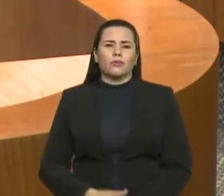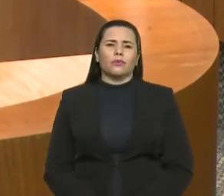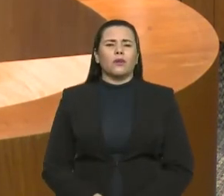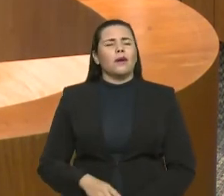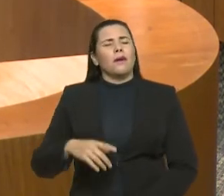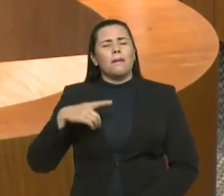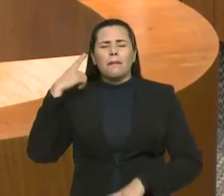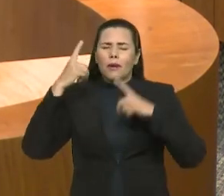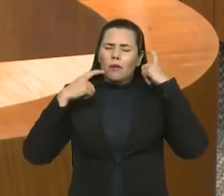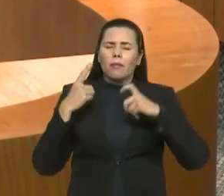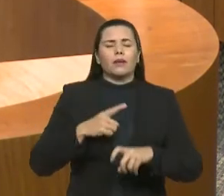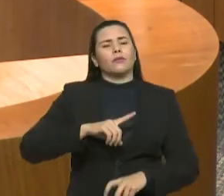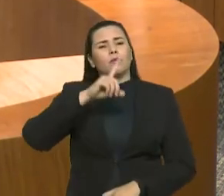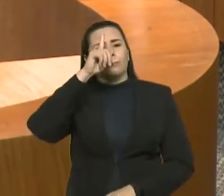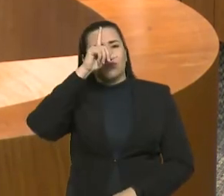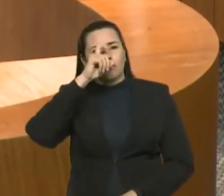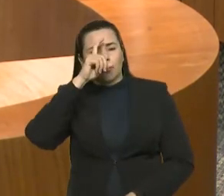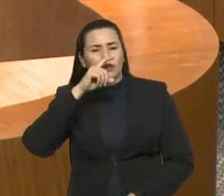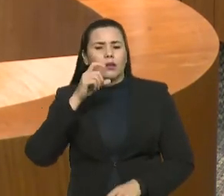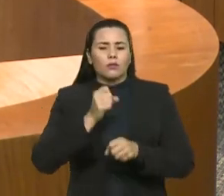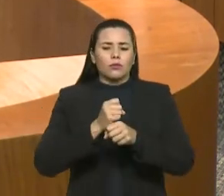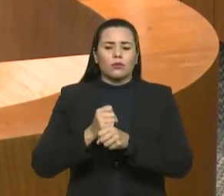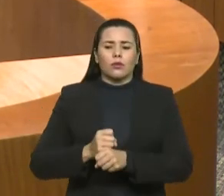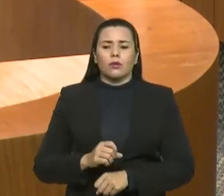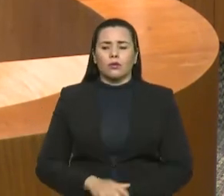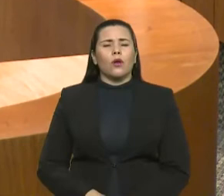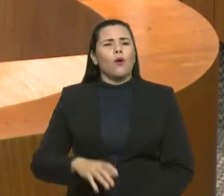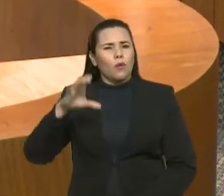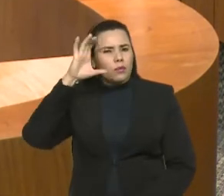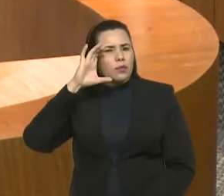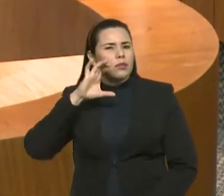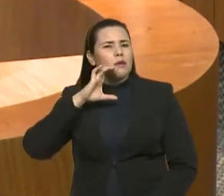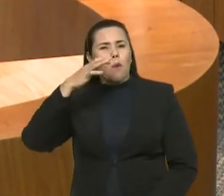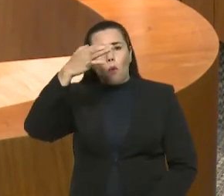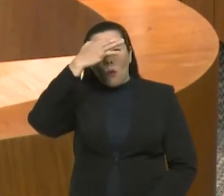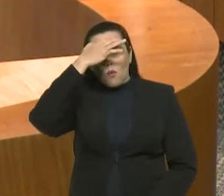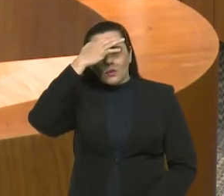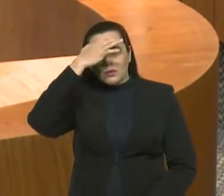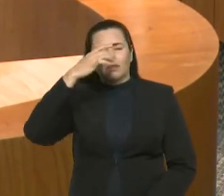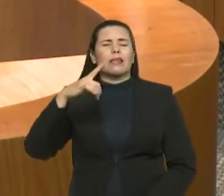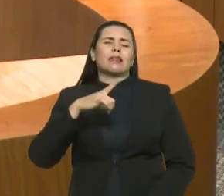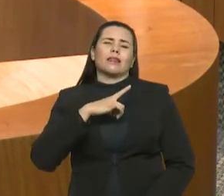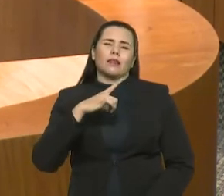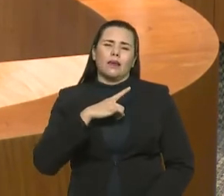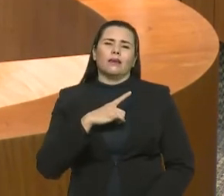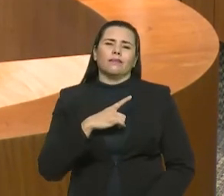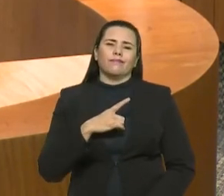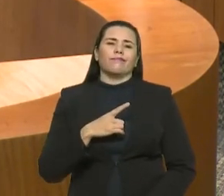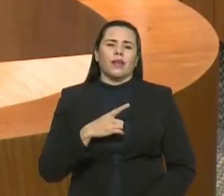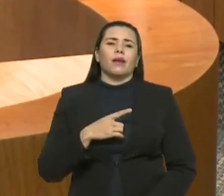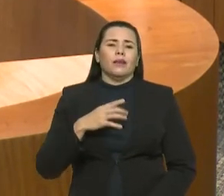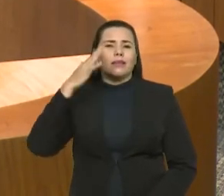e em especial também ele está consciente, absolutamente consciente, das